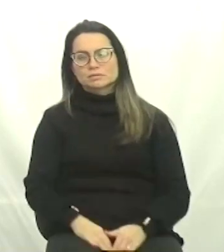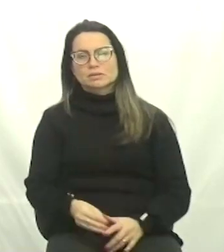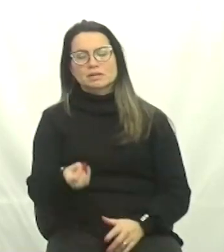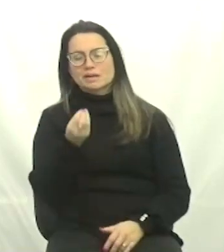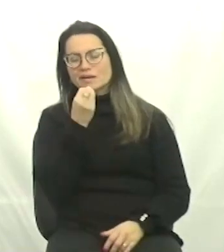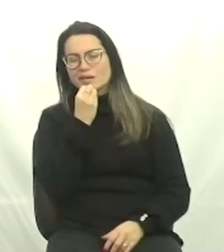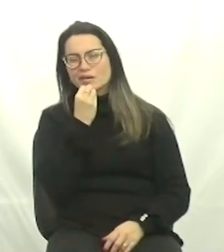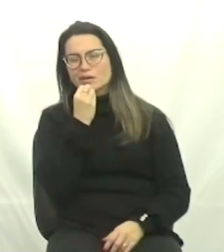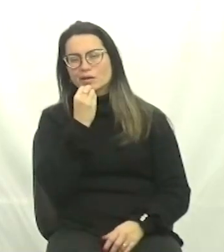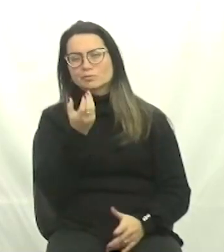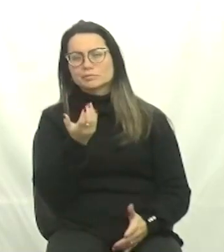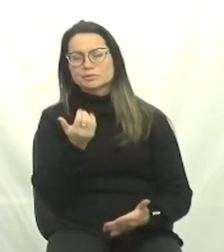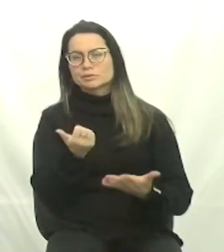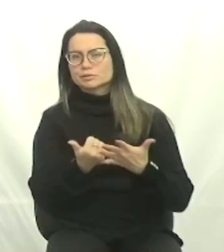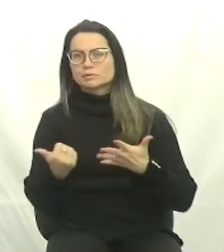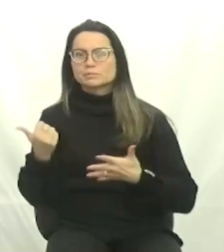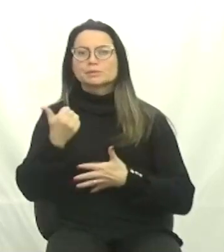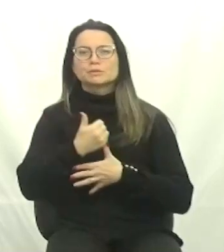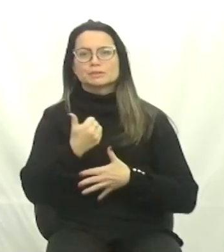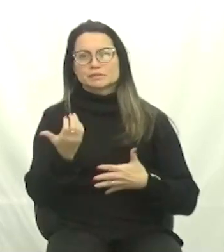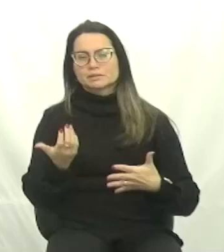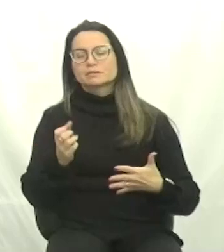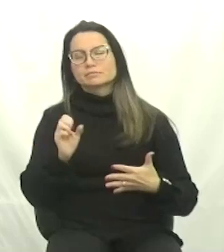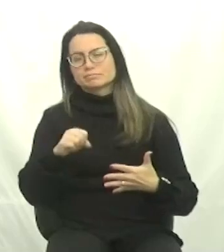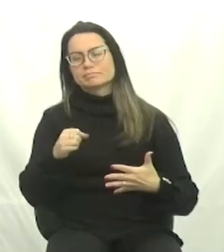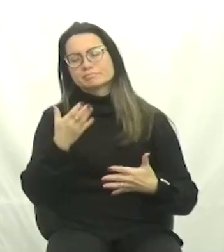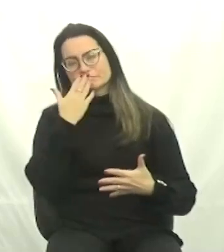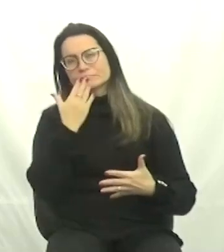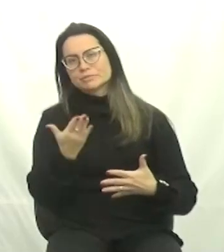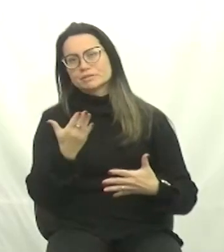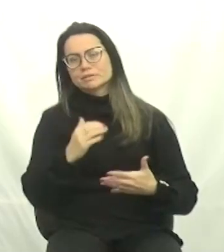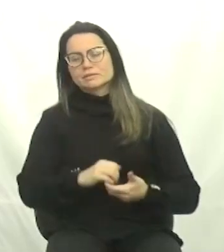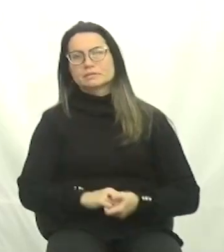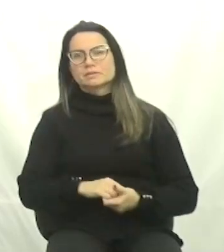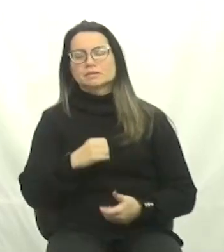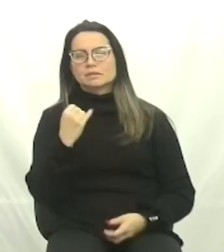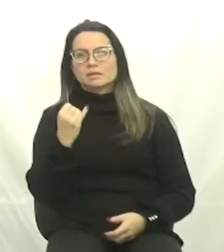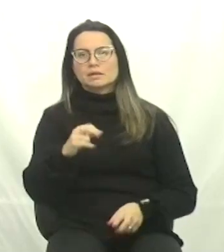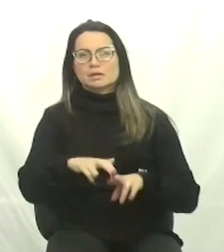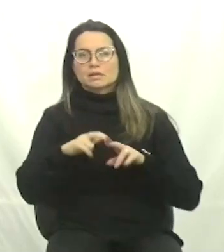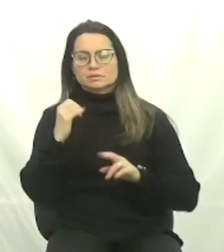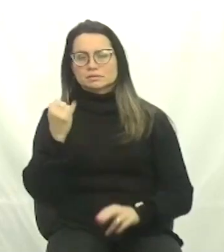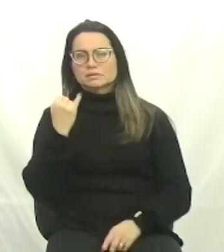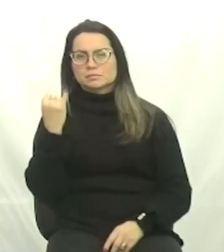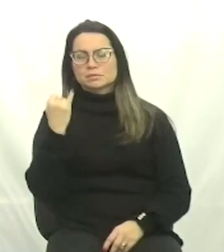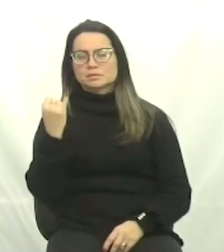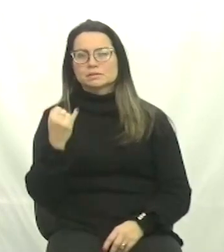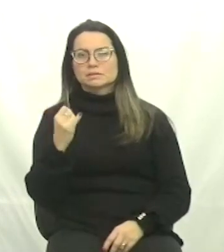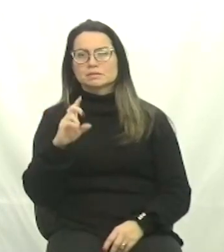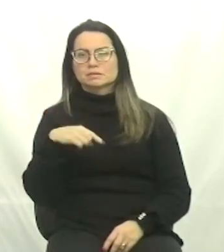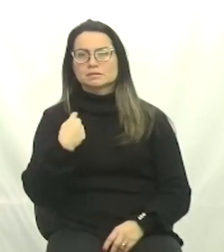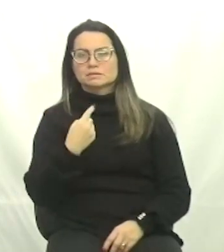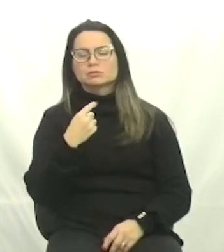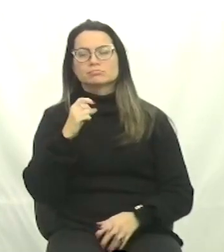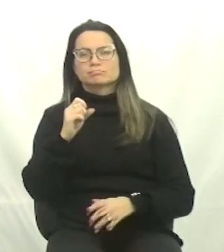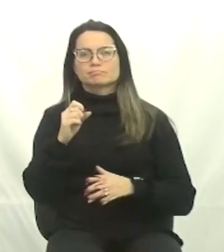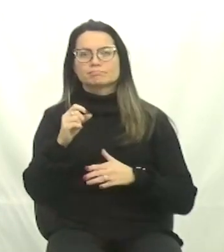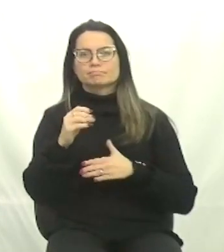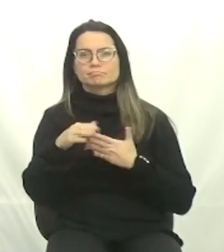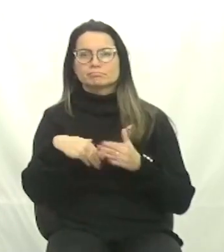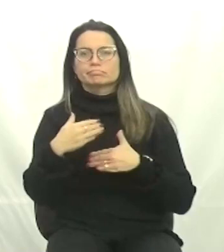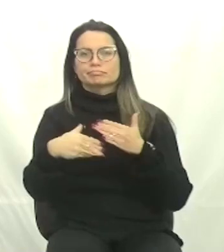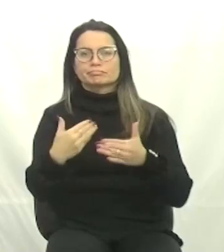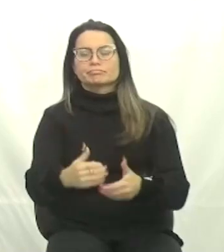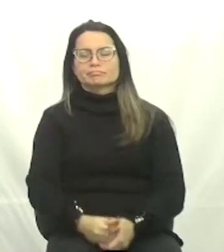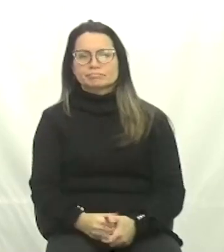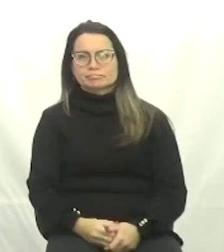pedir prioridade, é óbvio, né? Fomos pedir prioridade pela importância e a luta que a gente vem travando ao longo desses últimos 2 anos em